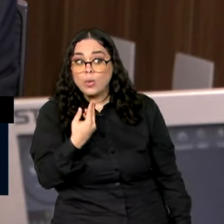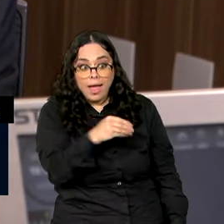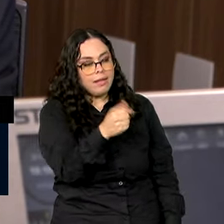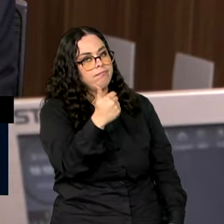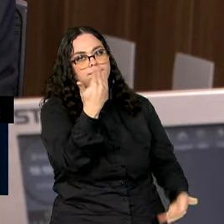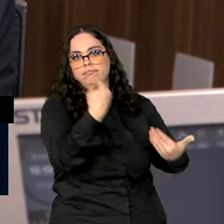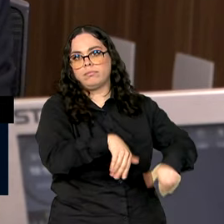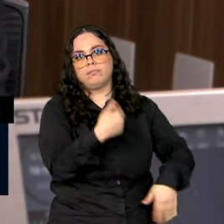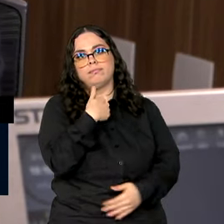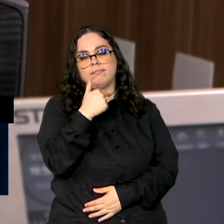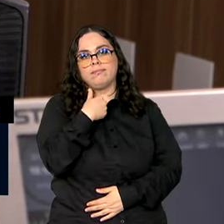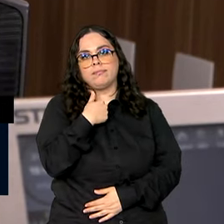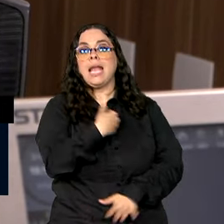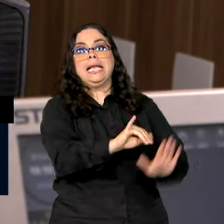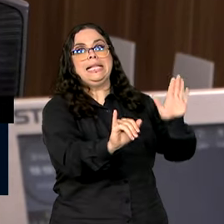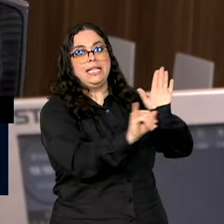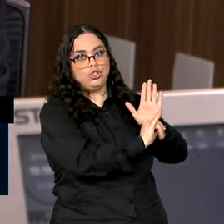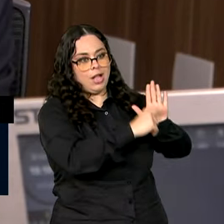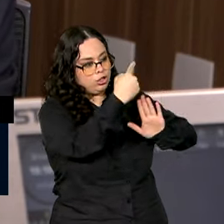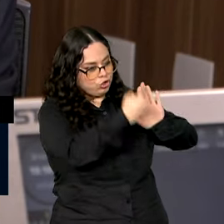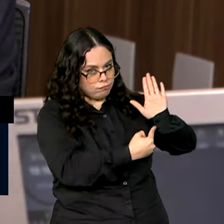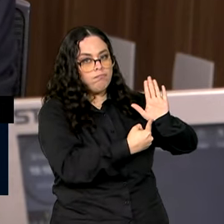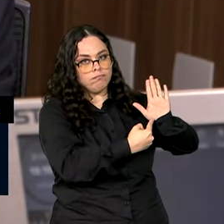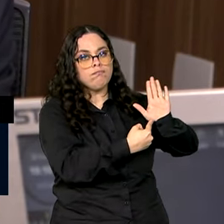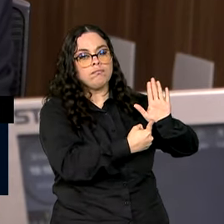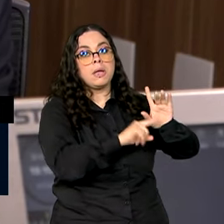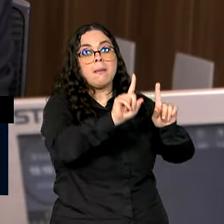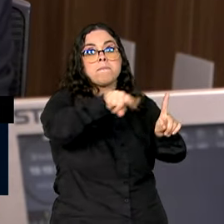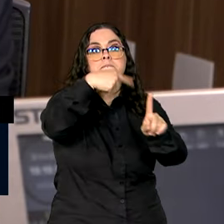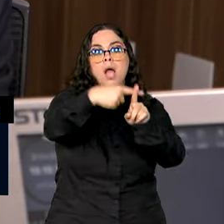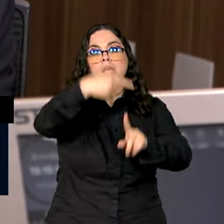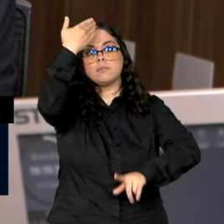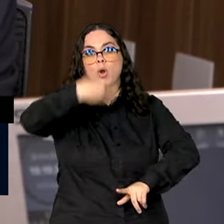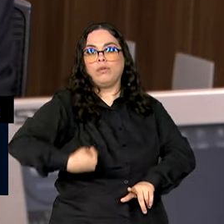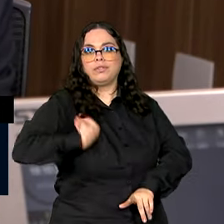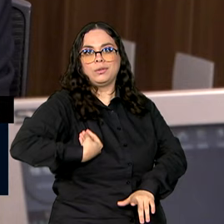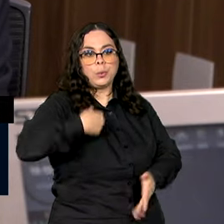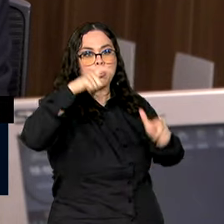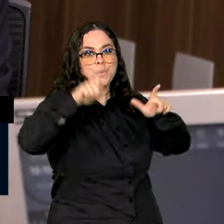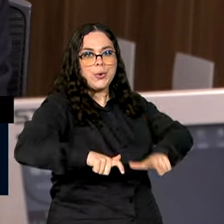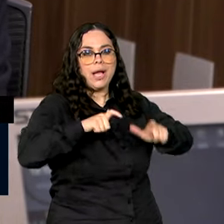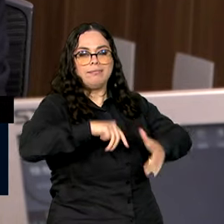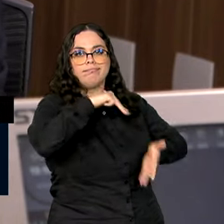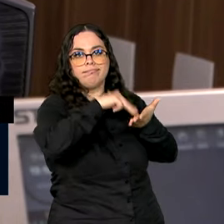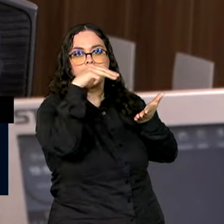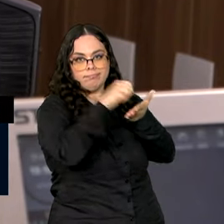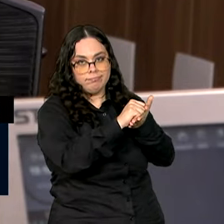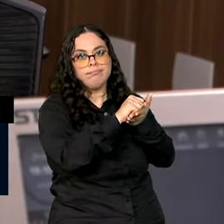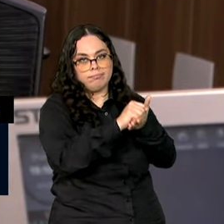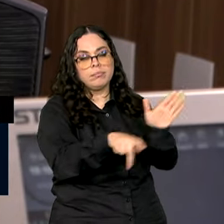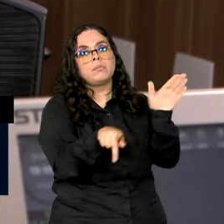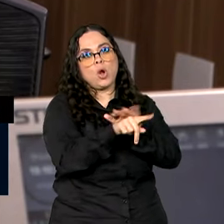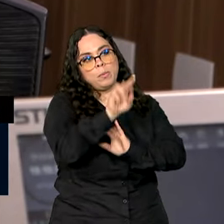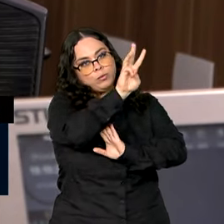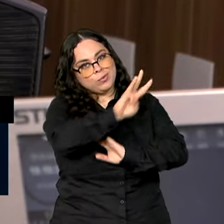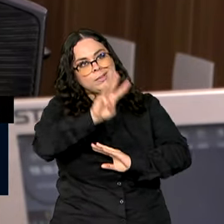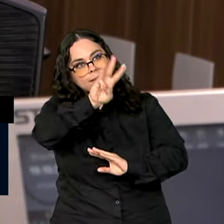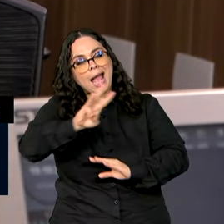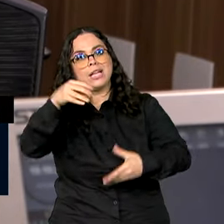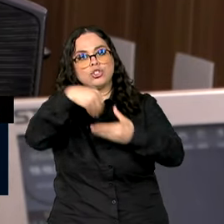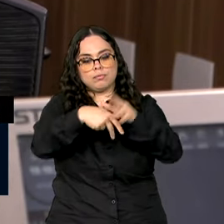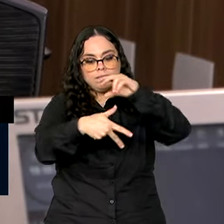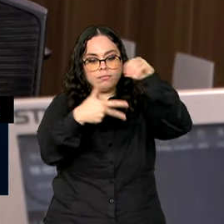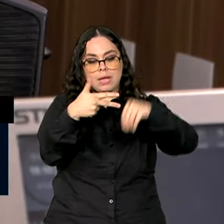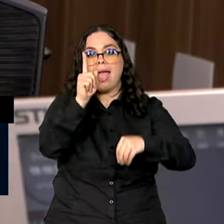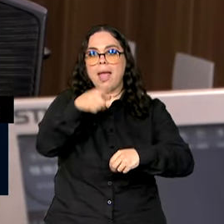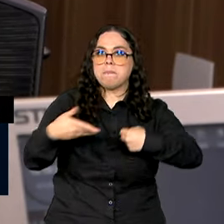prova então identificação e a comprovação do local de inscrição que ele recebe na plataforma do Enem são as